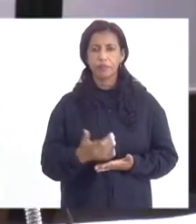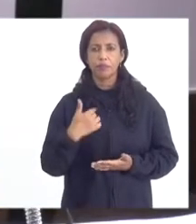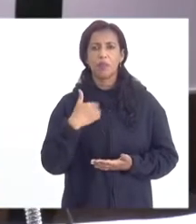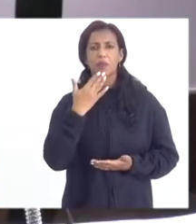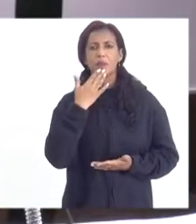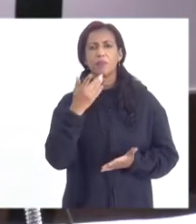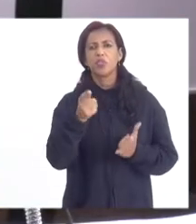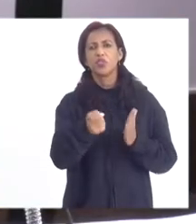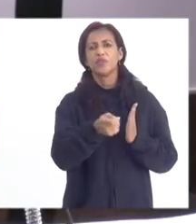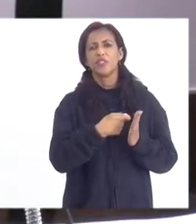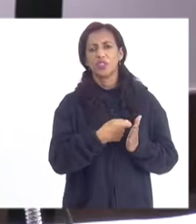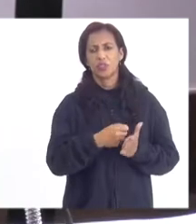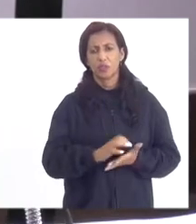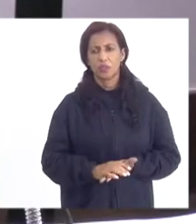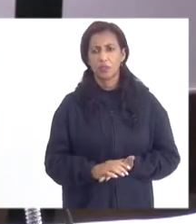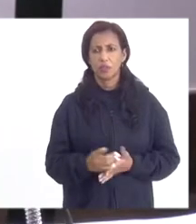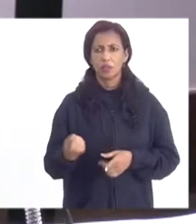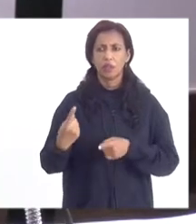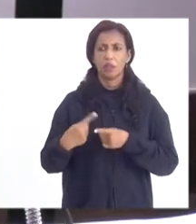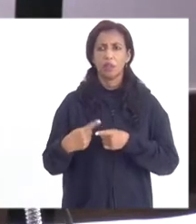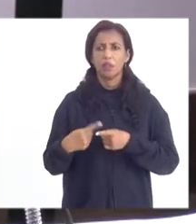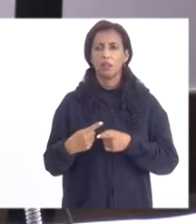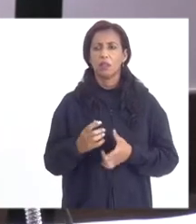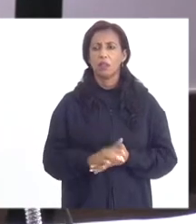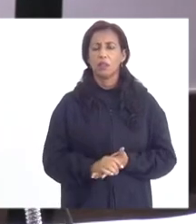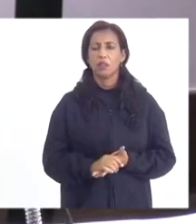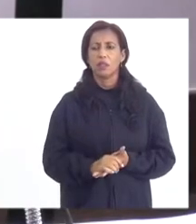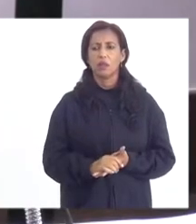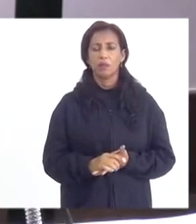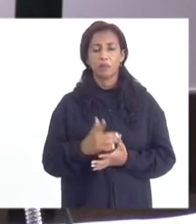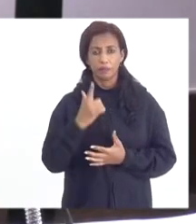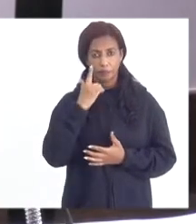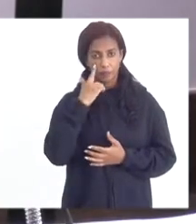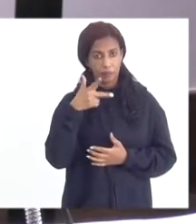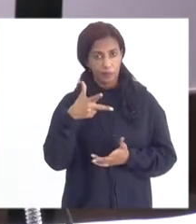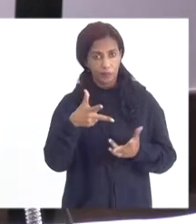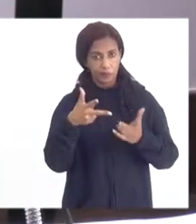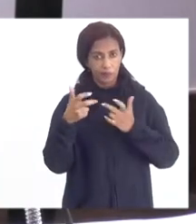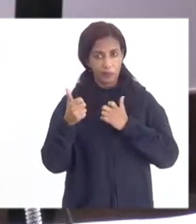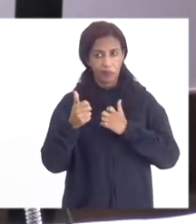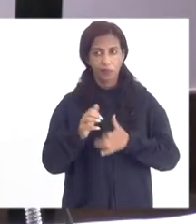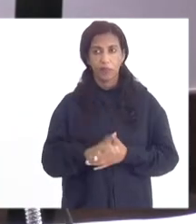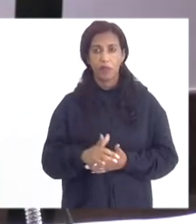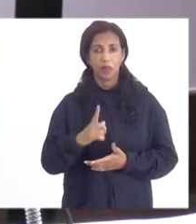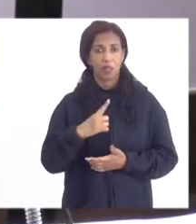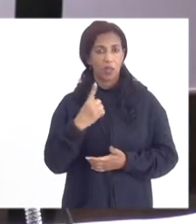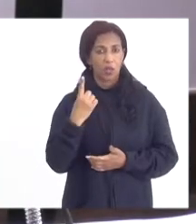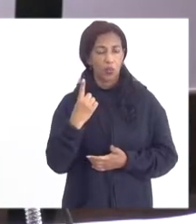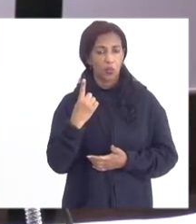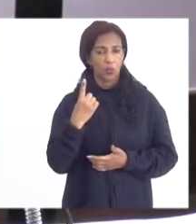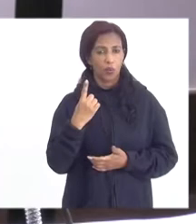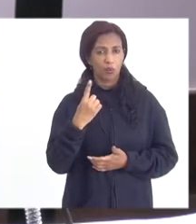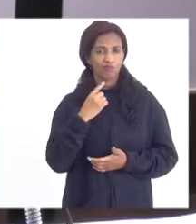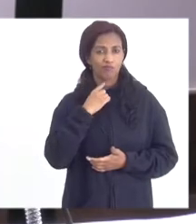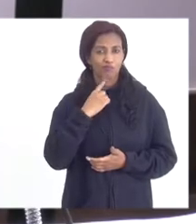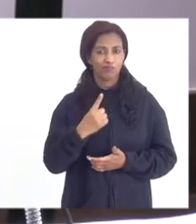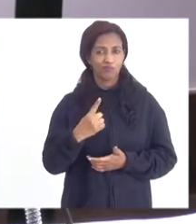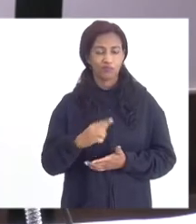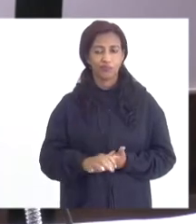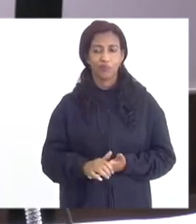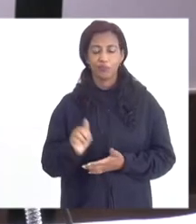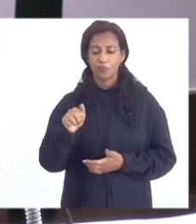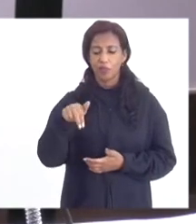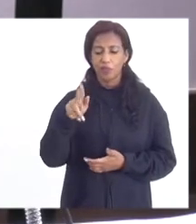pedir vista, porque, porque veja só, tem uma dubiedade. Né?